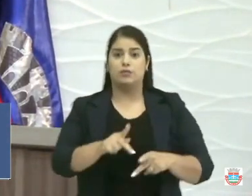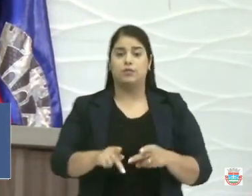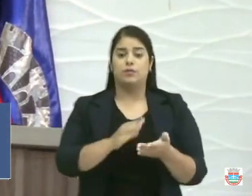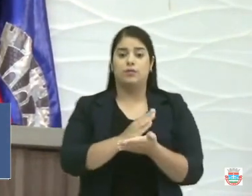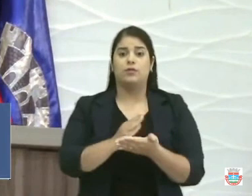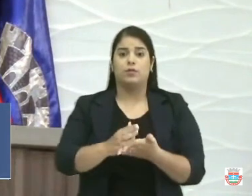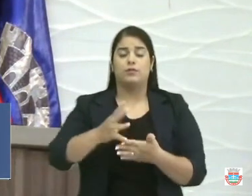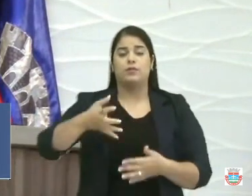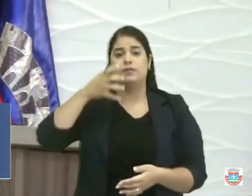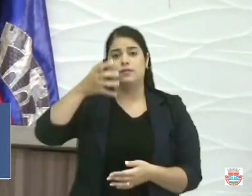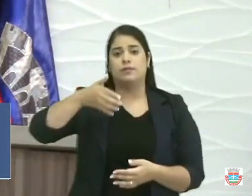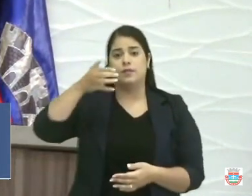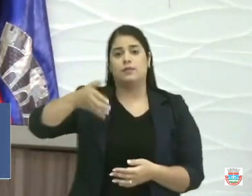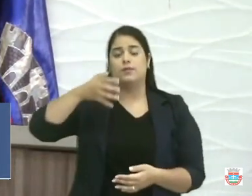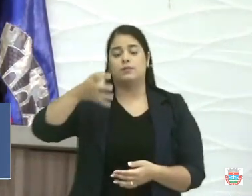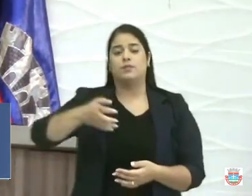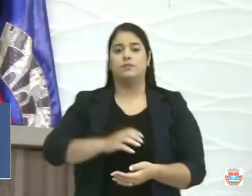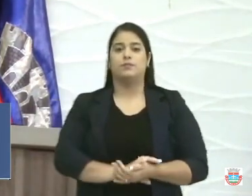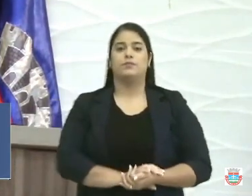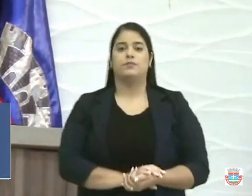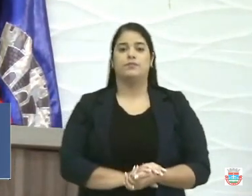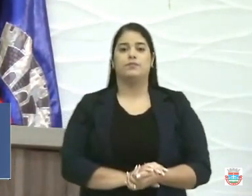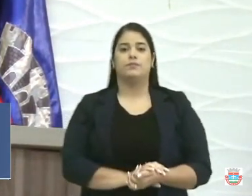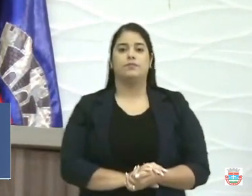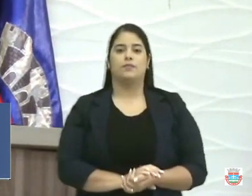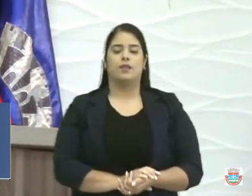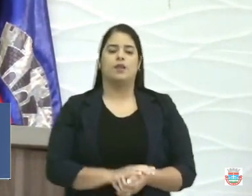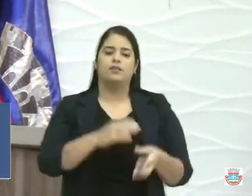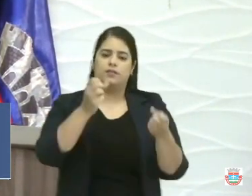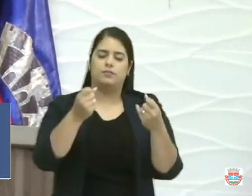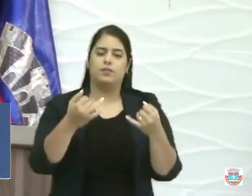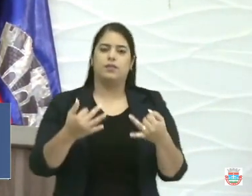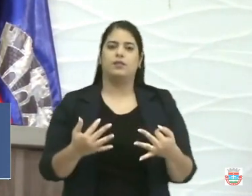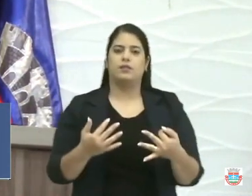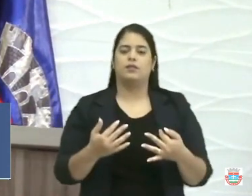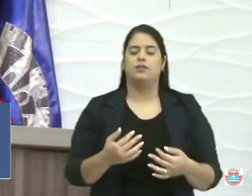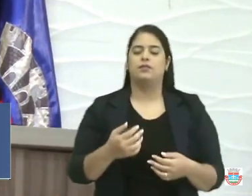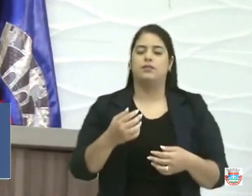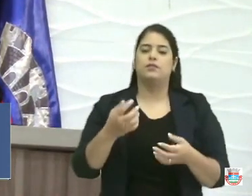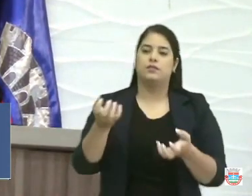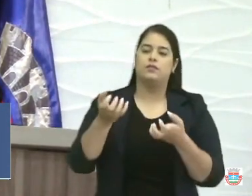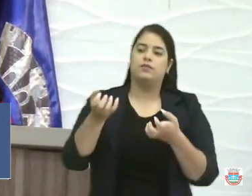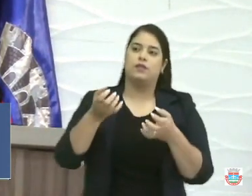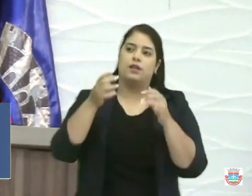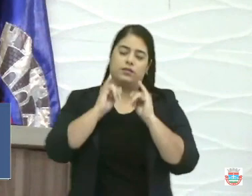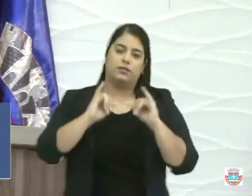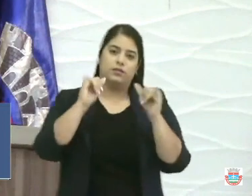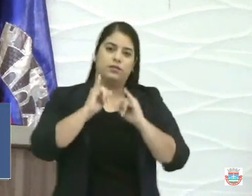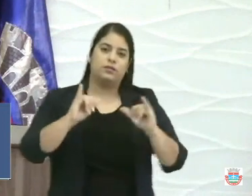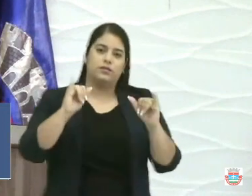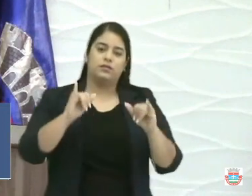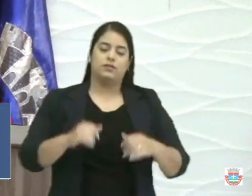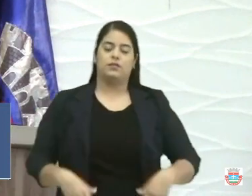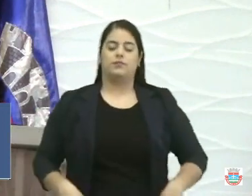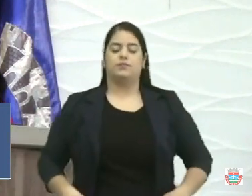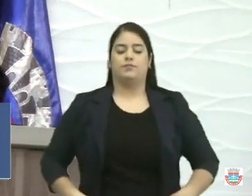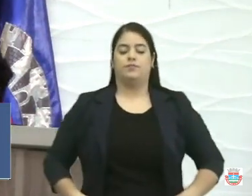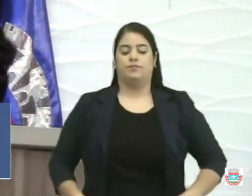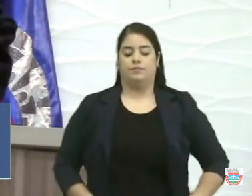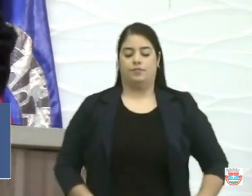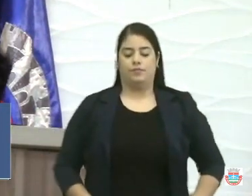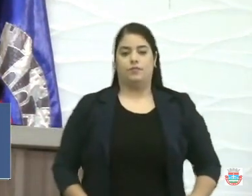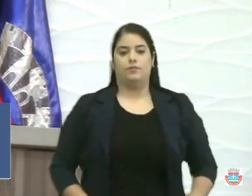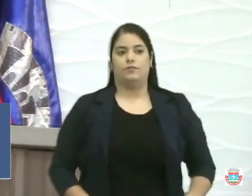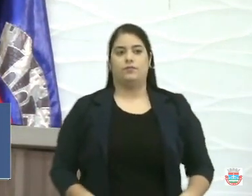silêncio. Meu discurso aqui, contando algumas coisas, que quando eu quero dizer uma coisa, um cabo eu ligo na cara dele, sabe? Eu não mando recado para ninguém, não. Eu